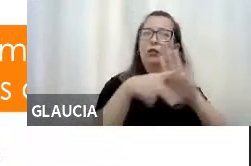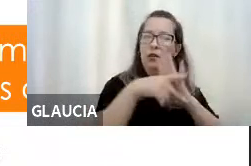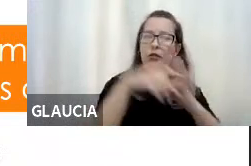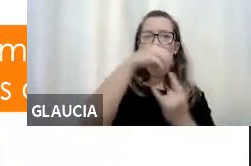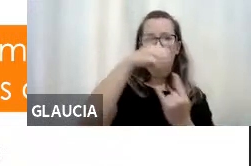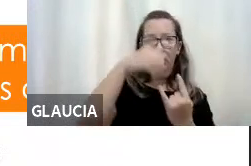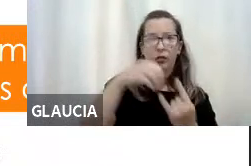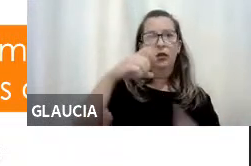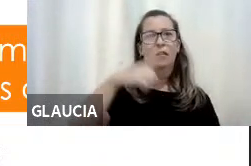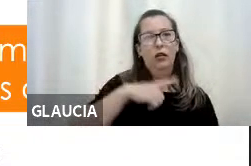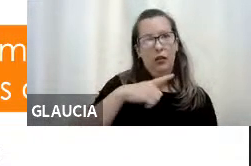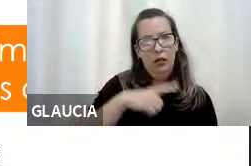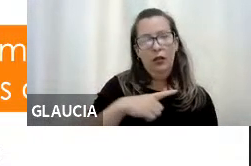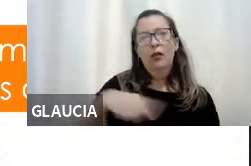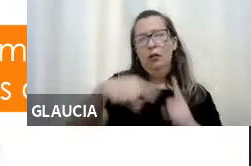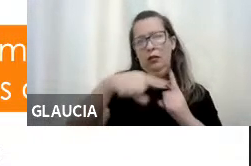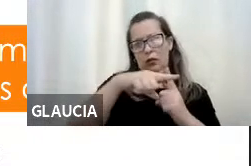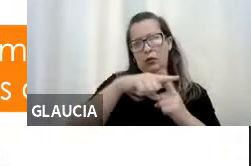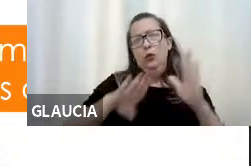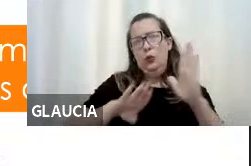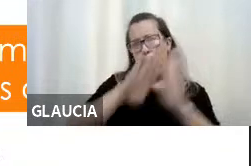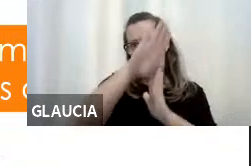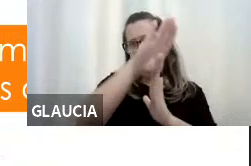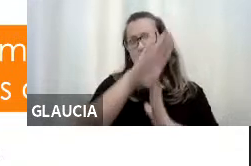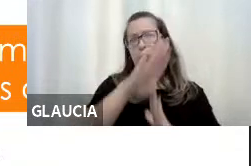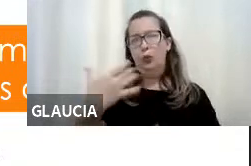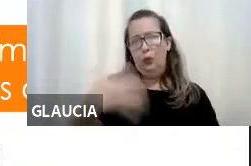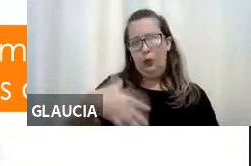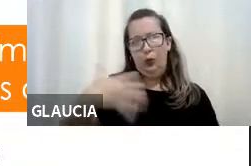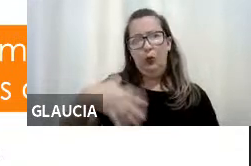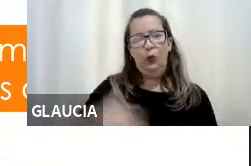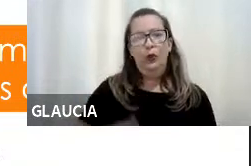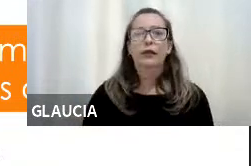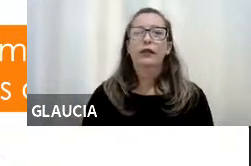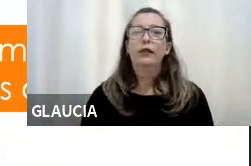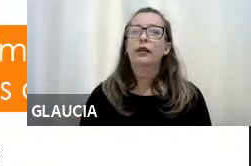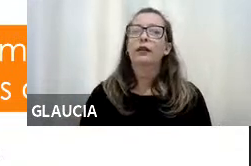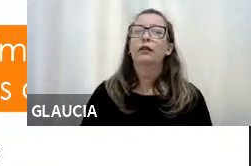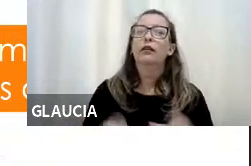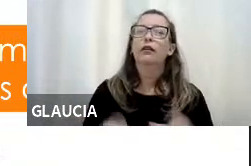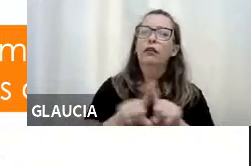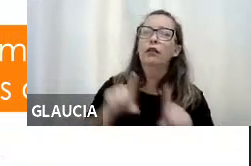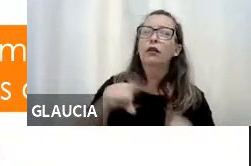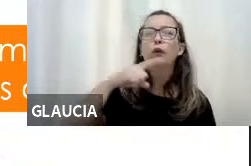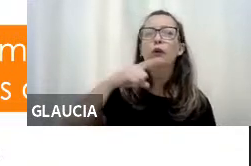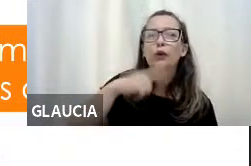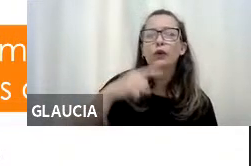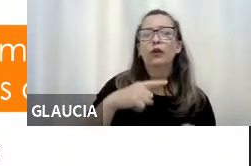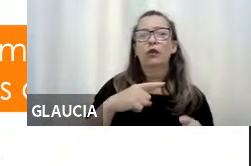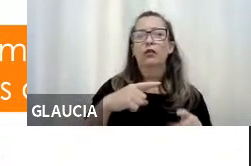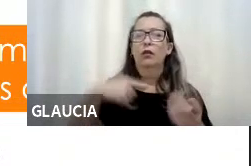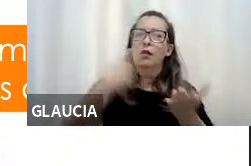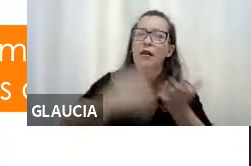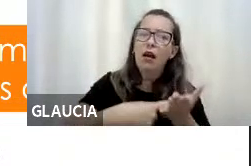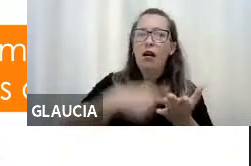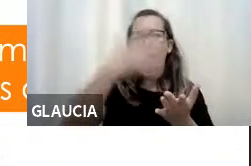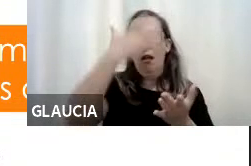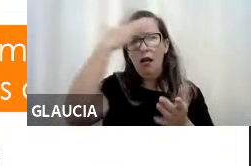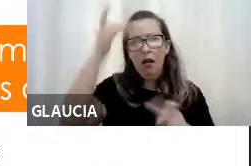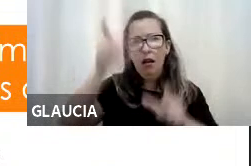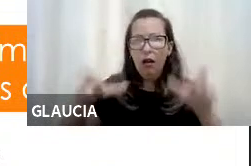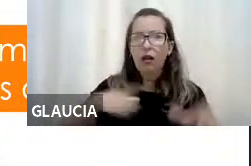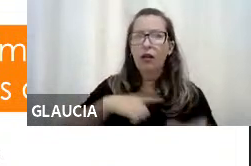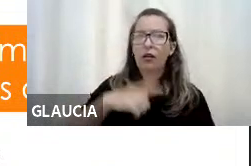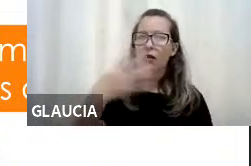e uma positividade bastante alta também, né? Dúvidas e marcações de pessoas, né, são 4%